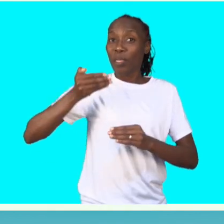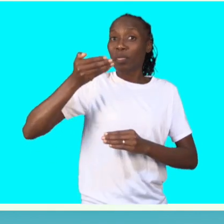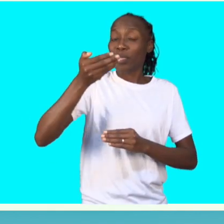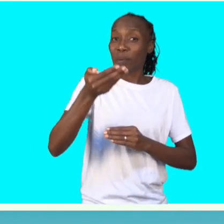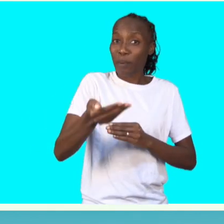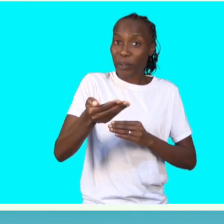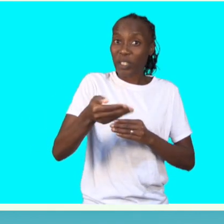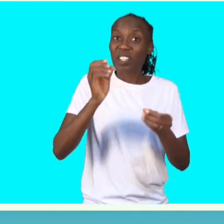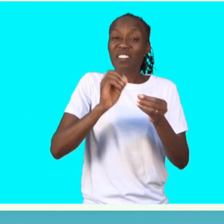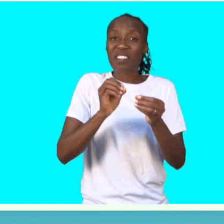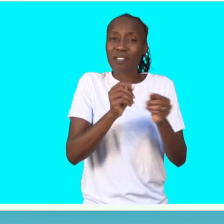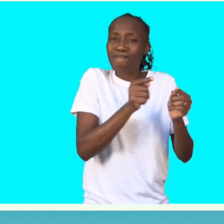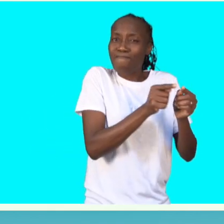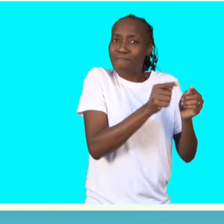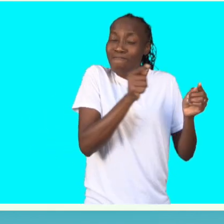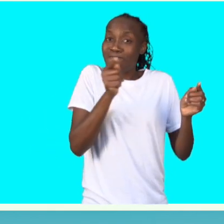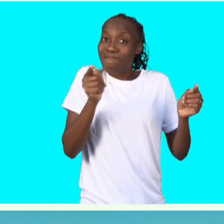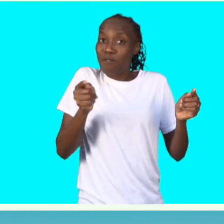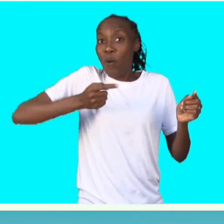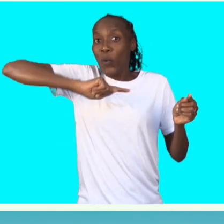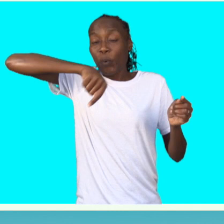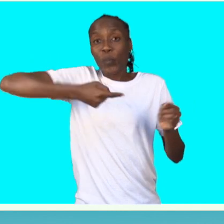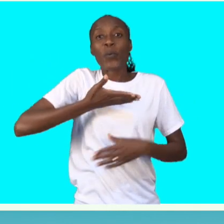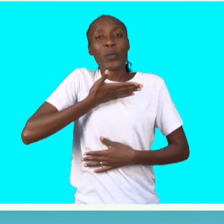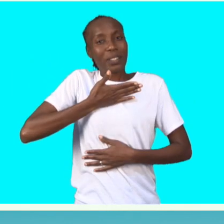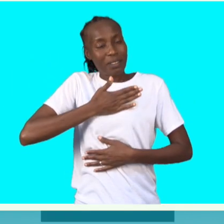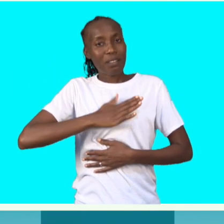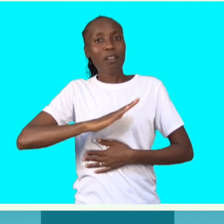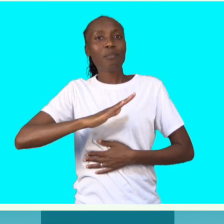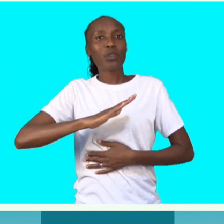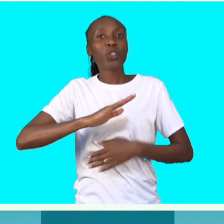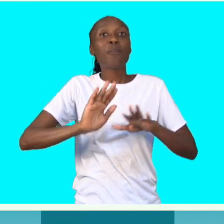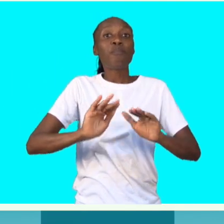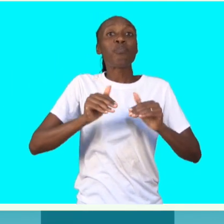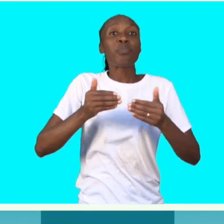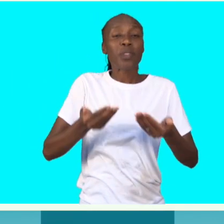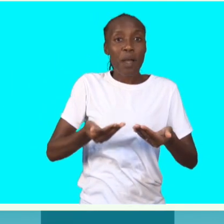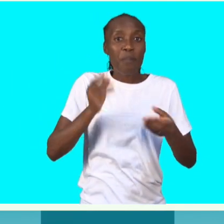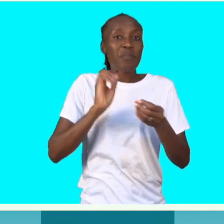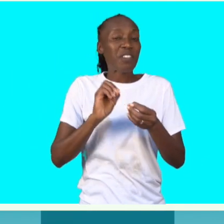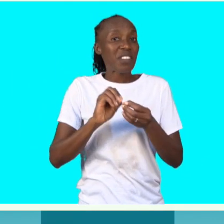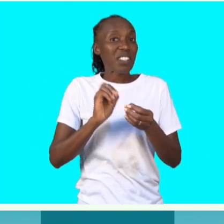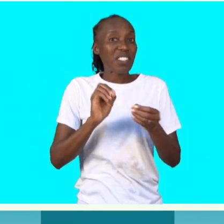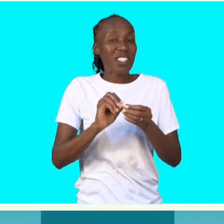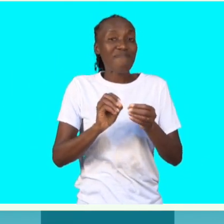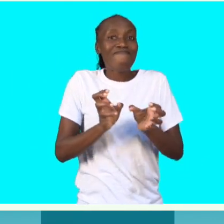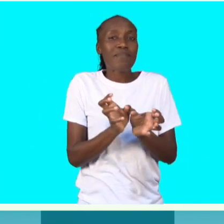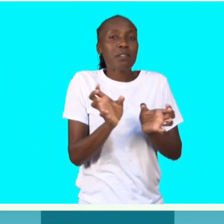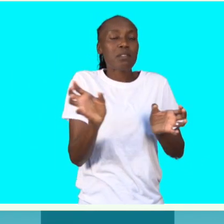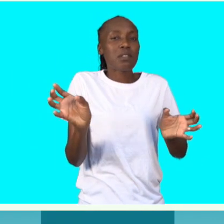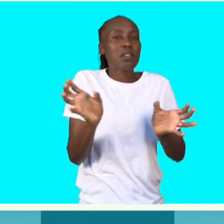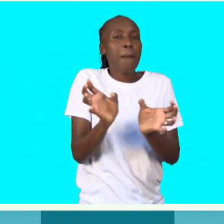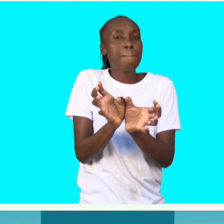chegar ao nível da medida que a gente precisa. Vamos avante a fazer as